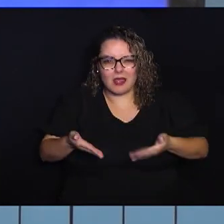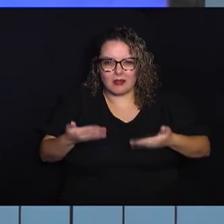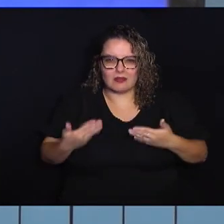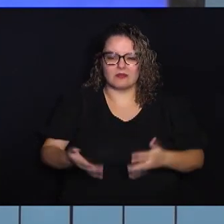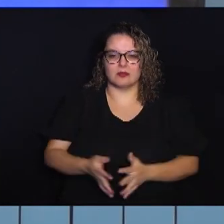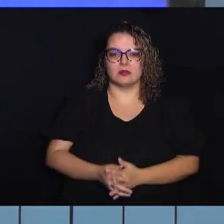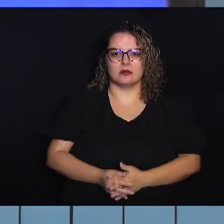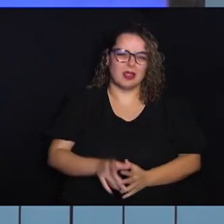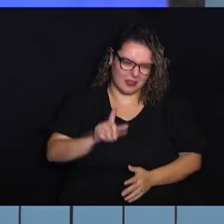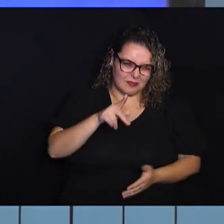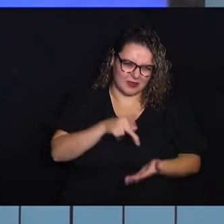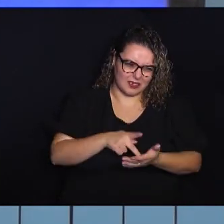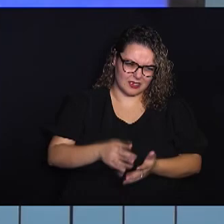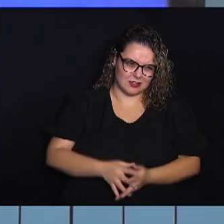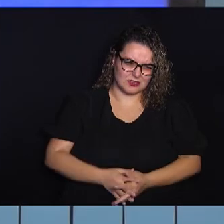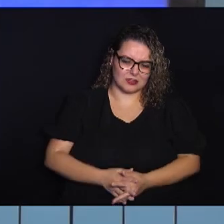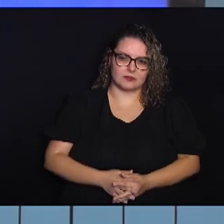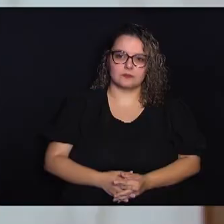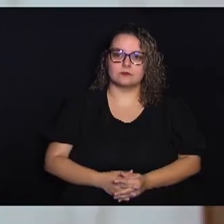acentuado, né? Isso é verdade?